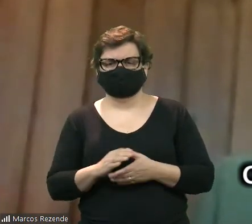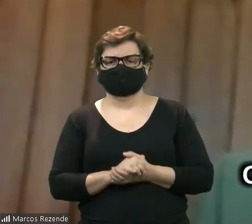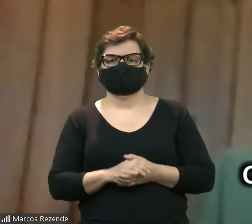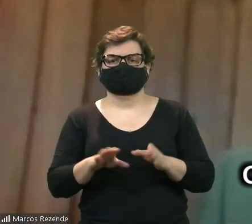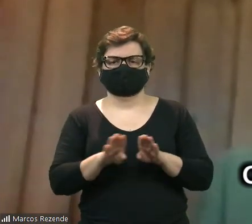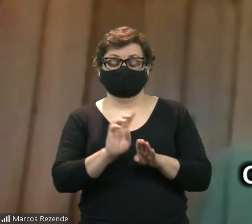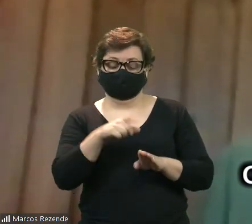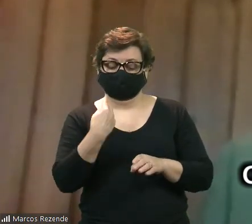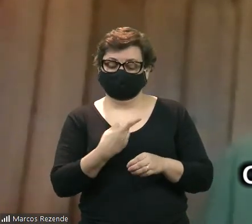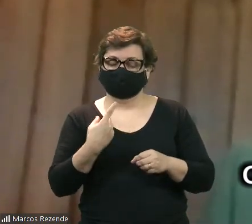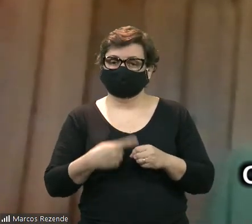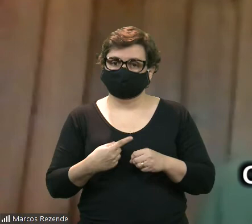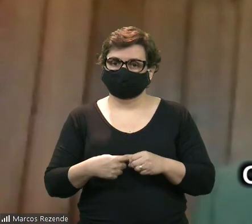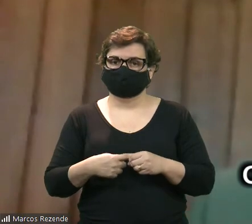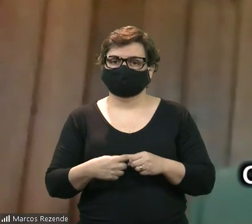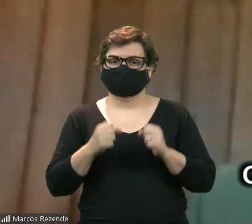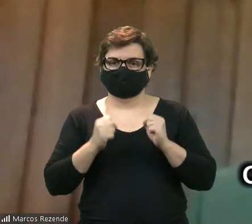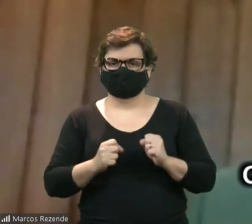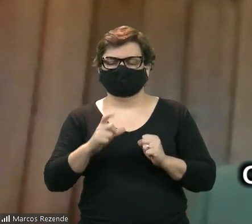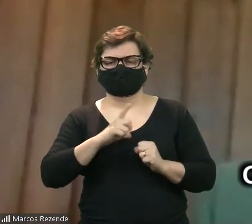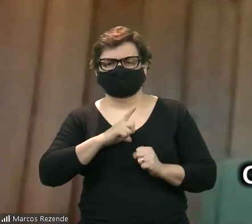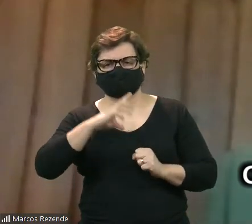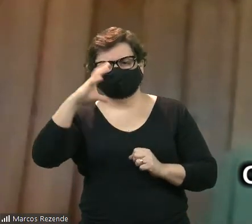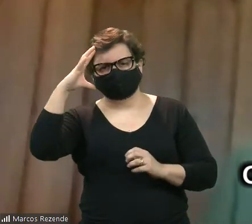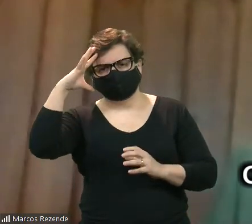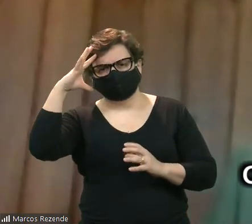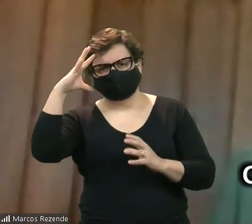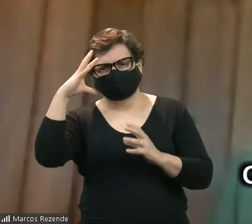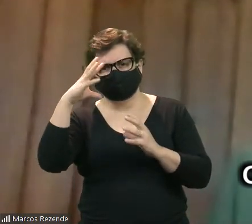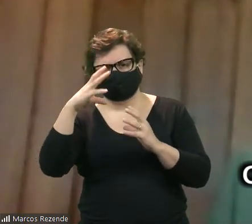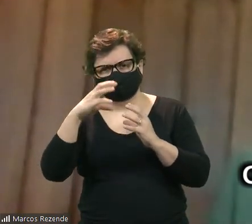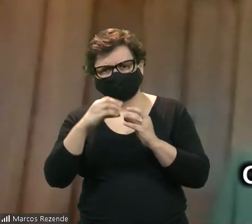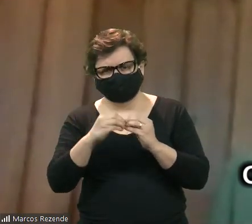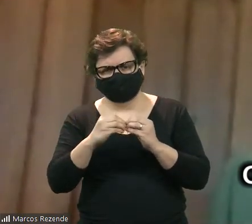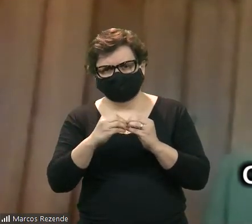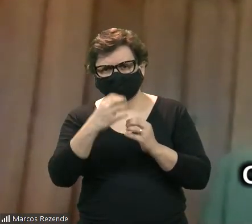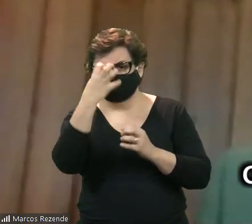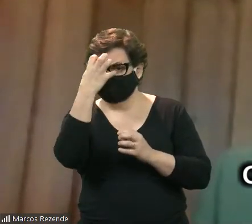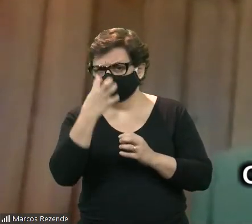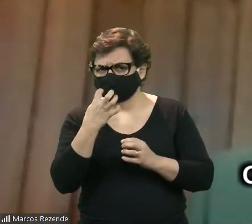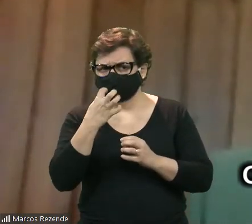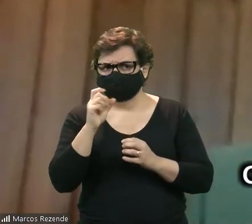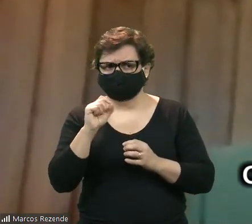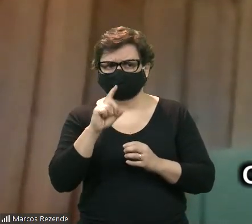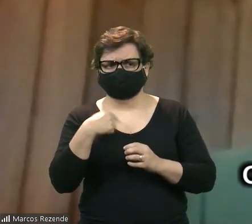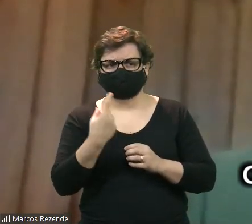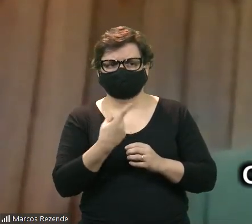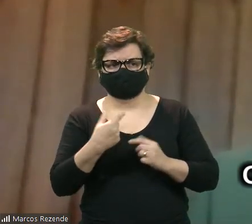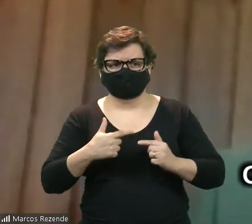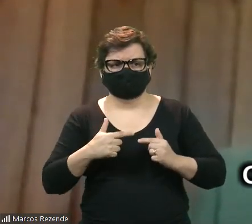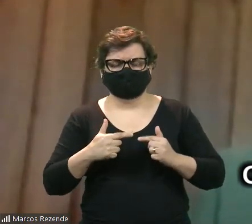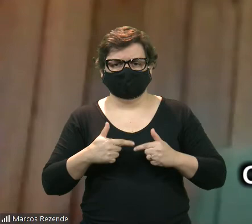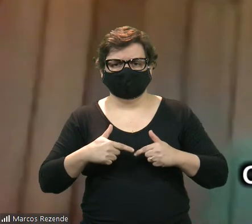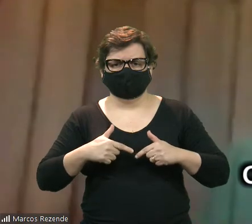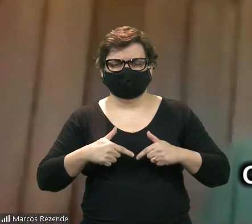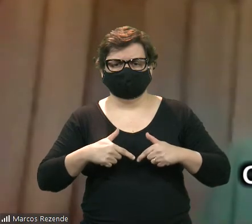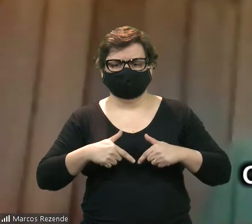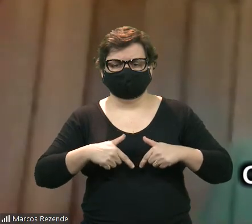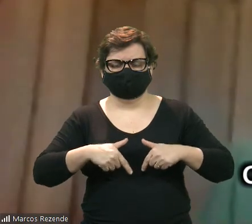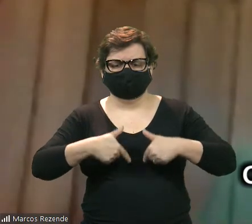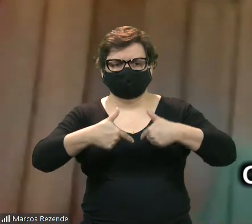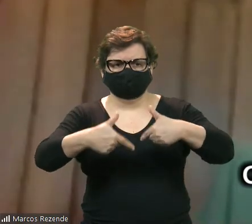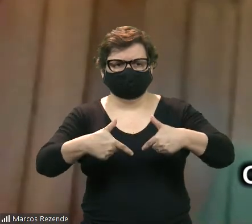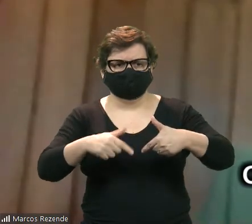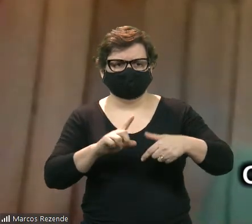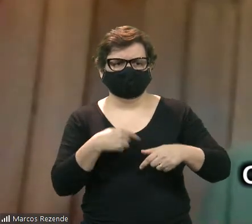cidade, possa ter absoluta consciência da gravidade que nós enfrentamos